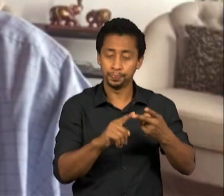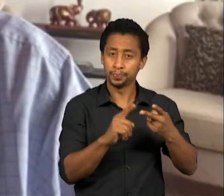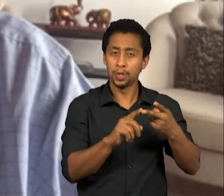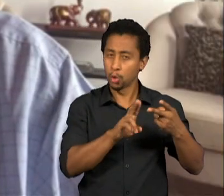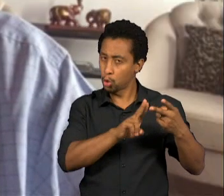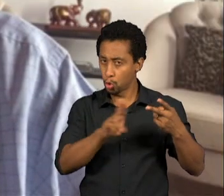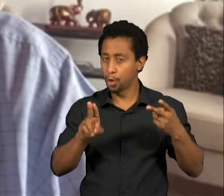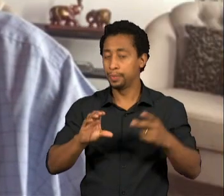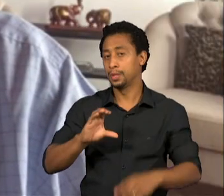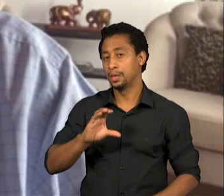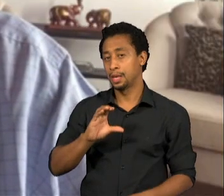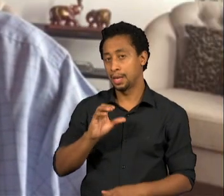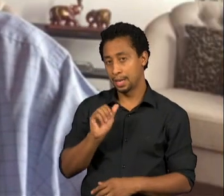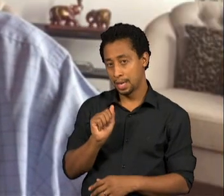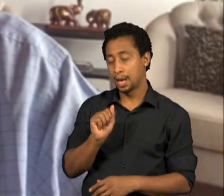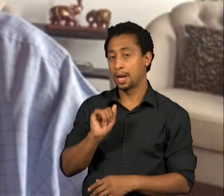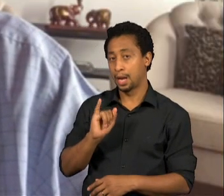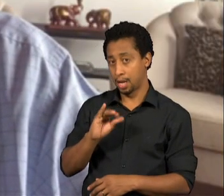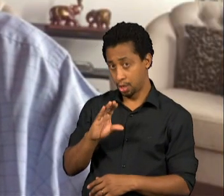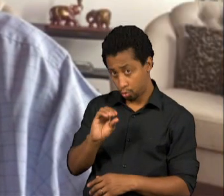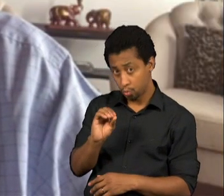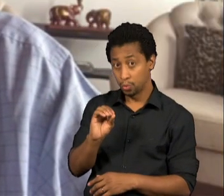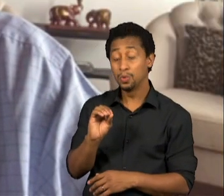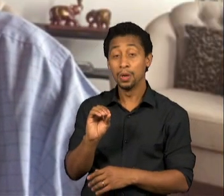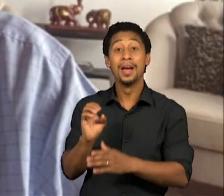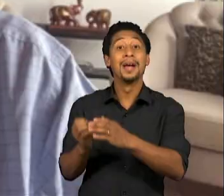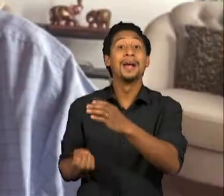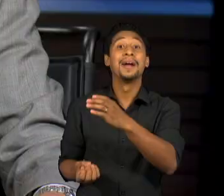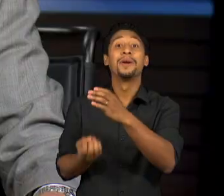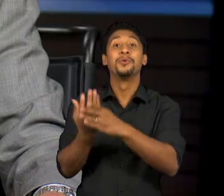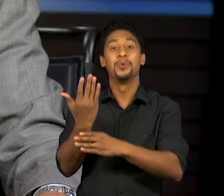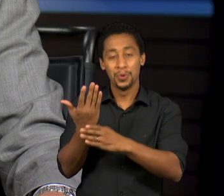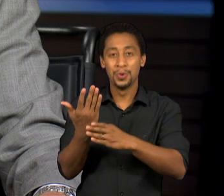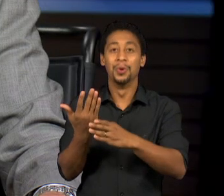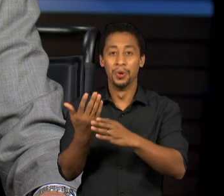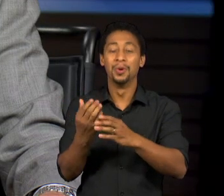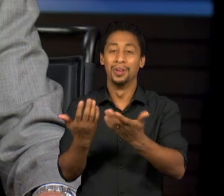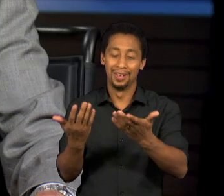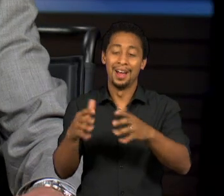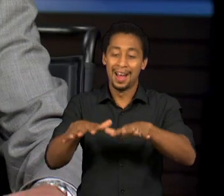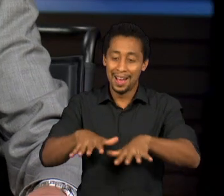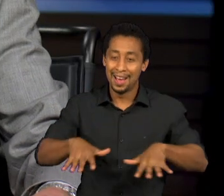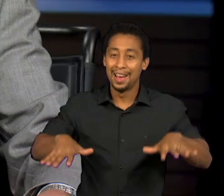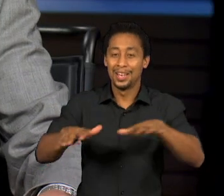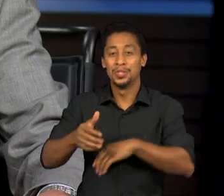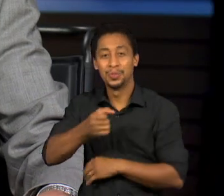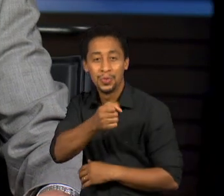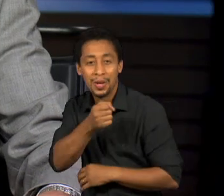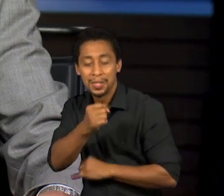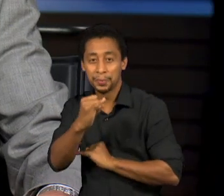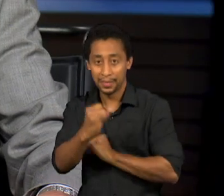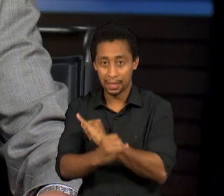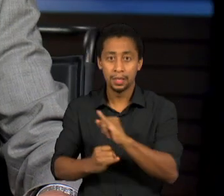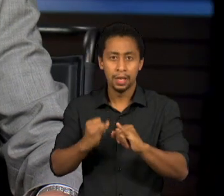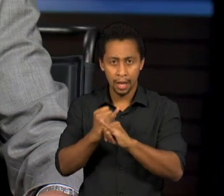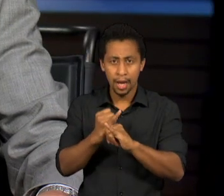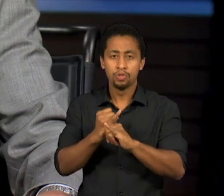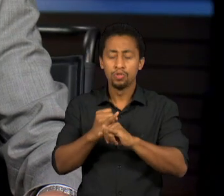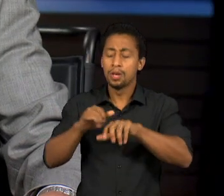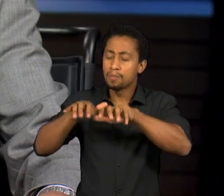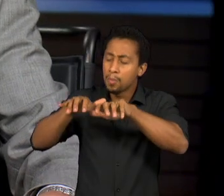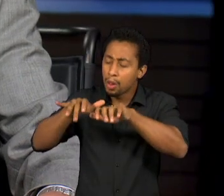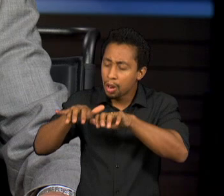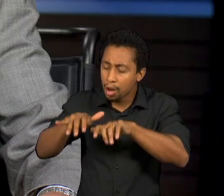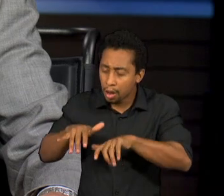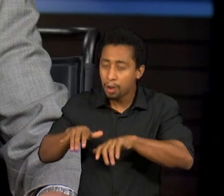o principal criador do universo online, ele chega à conclusão de que as empresas jornalísticas teriam que